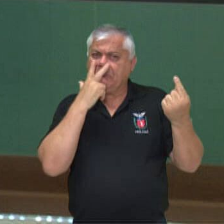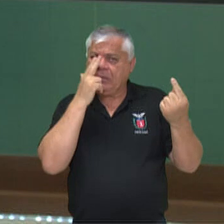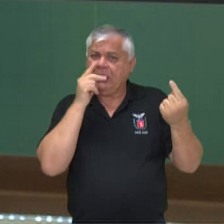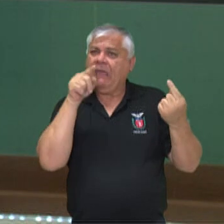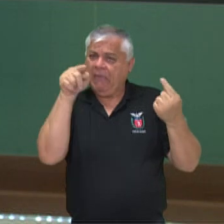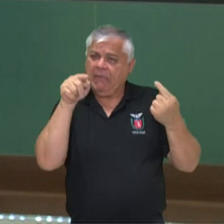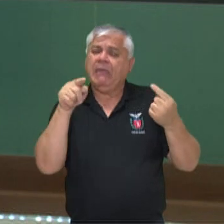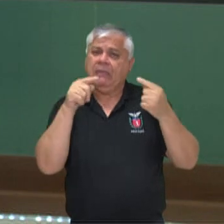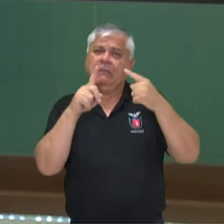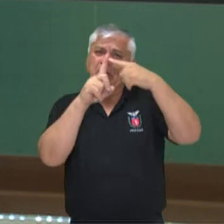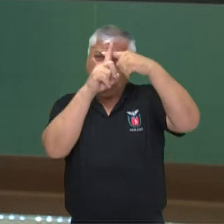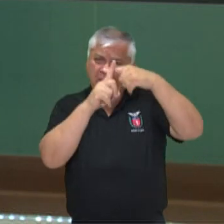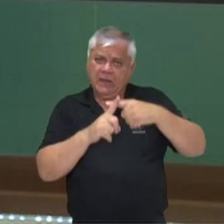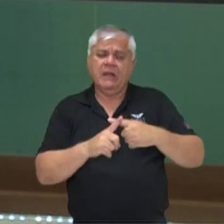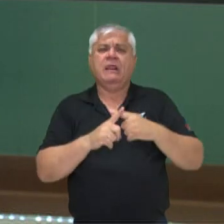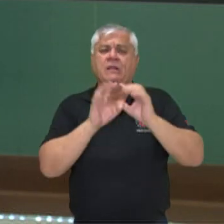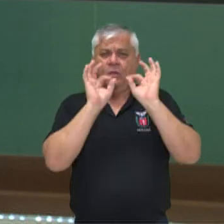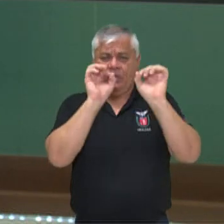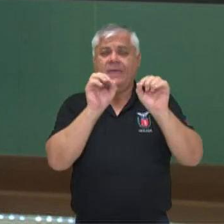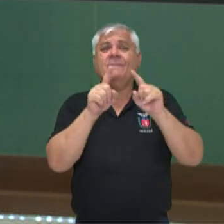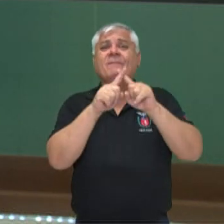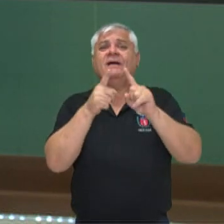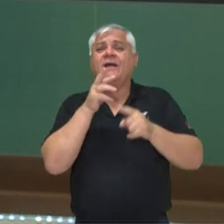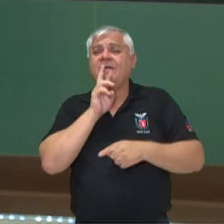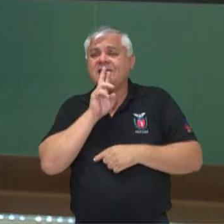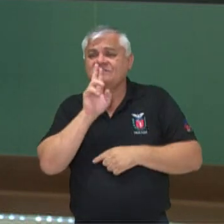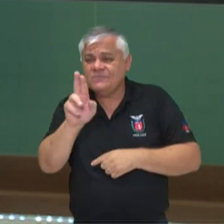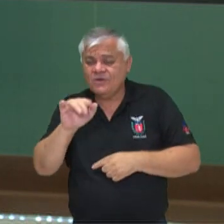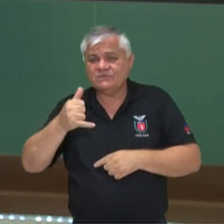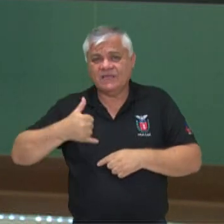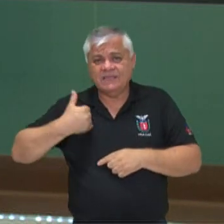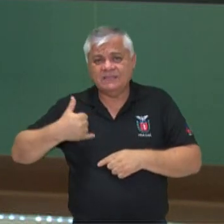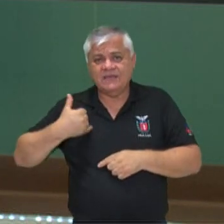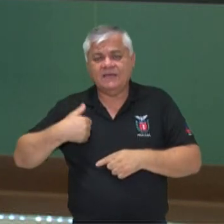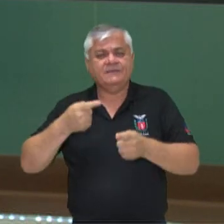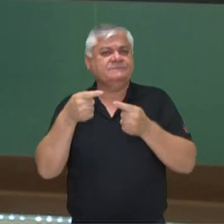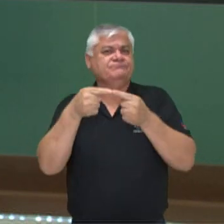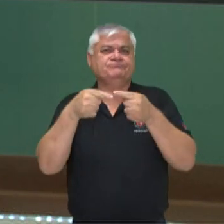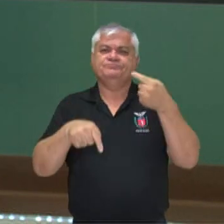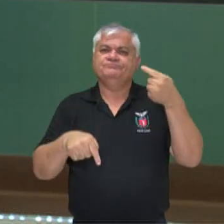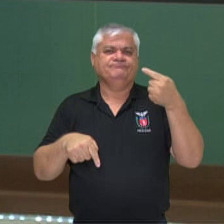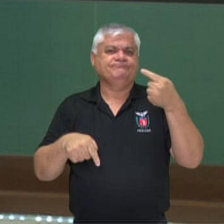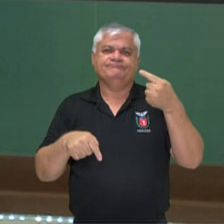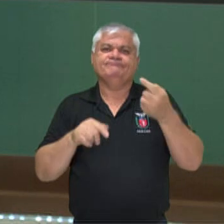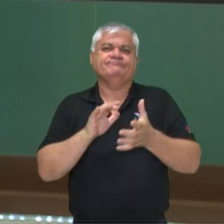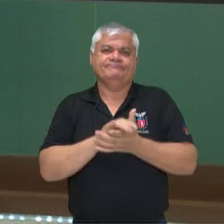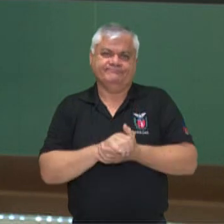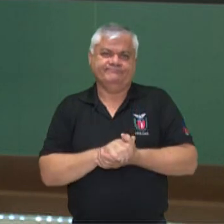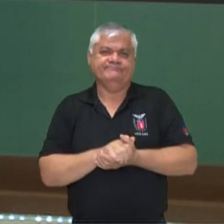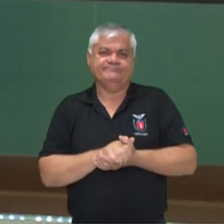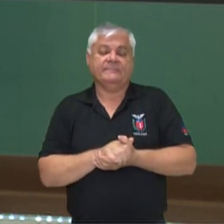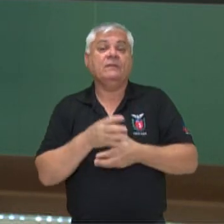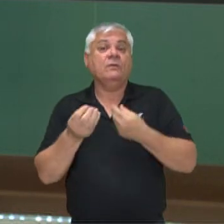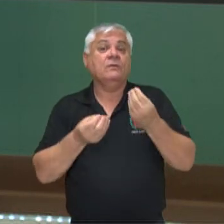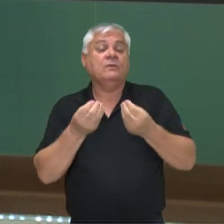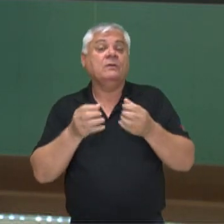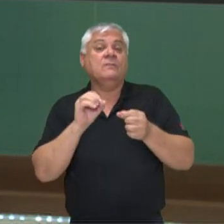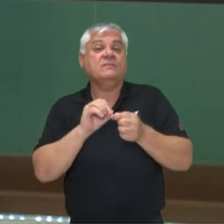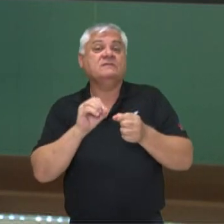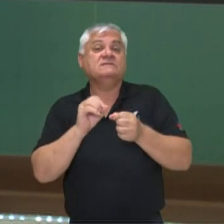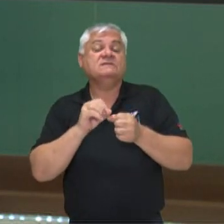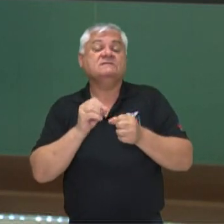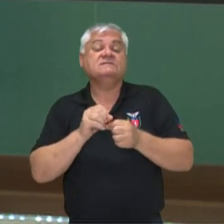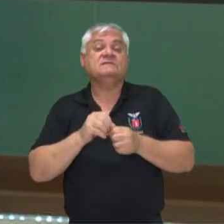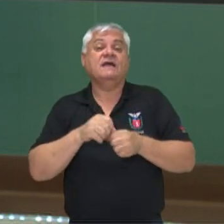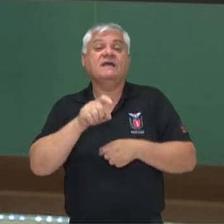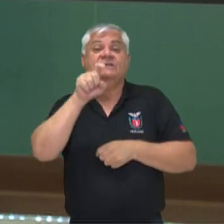daquela equação, mas aquela equação contextualizada nesse problema não é solução. Então, a nossa resposta vai ficar